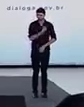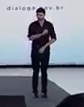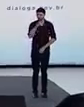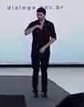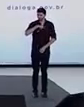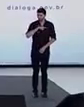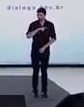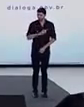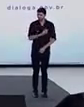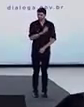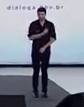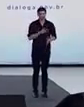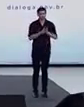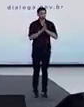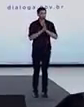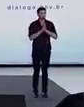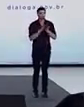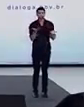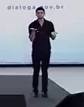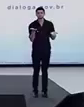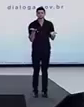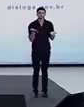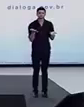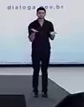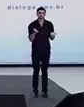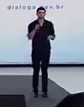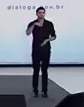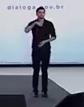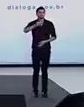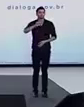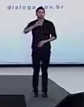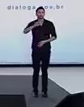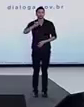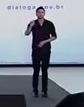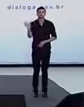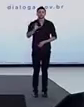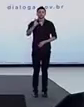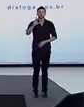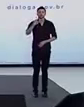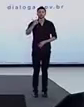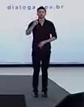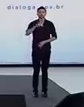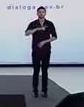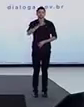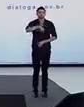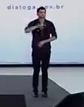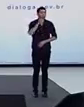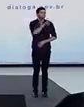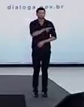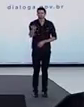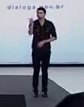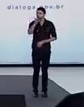momento? Por favor. Maria Cristina, alguém está vendo ela?